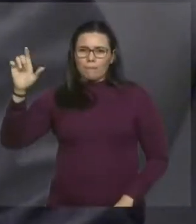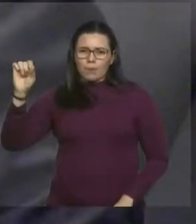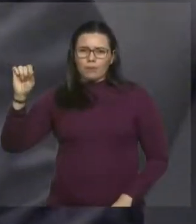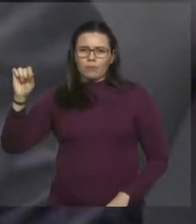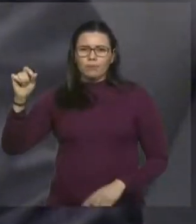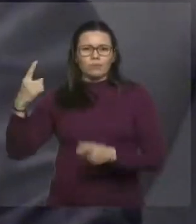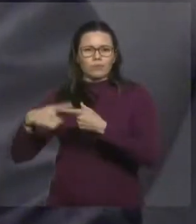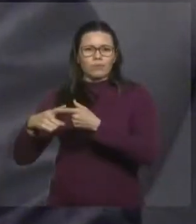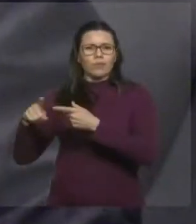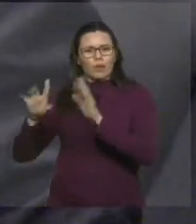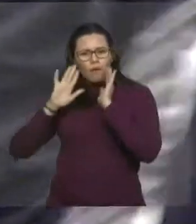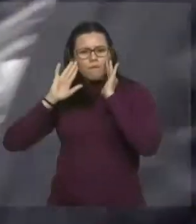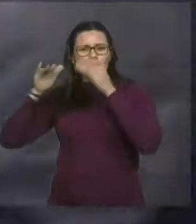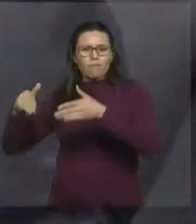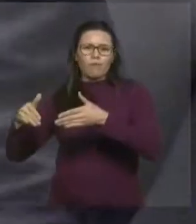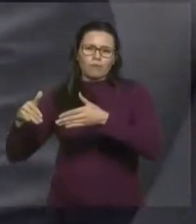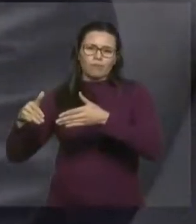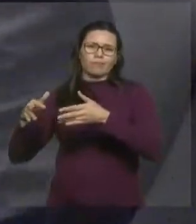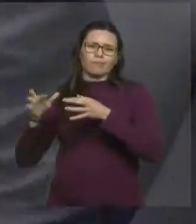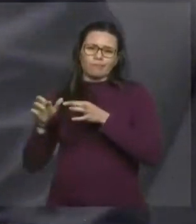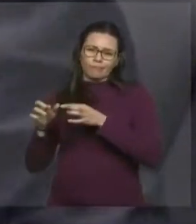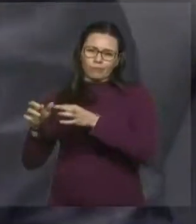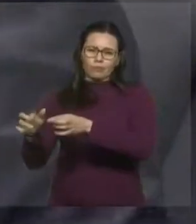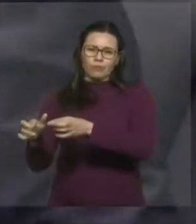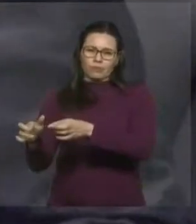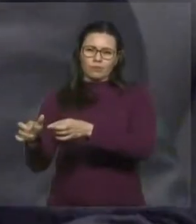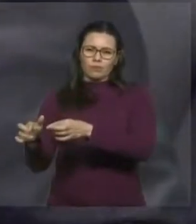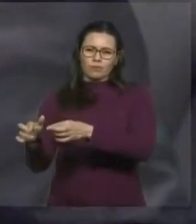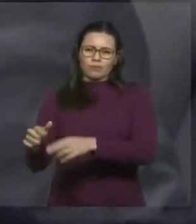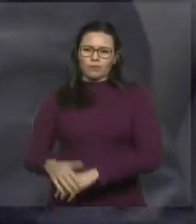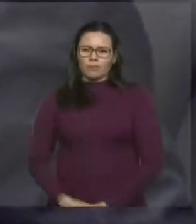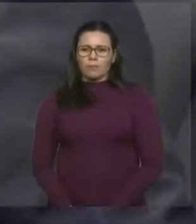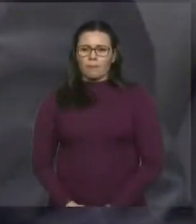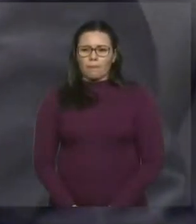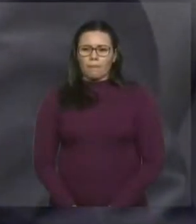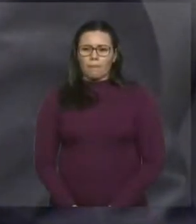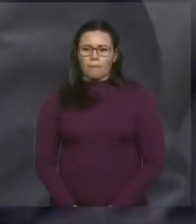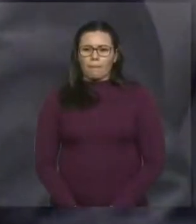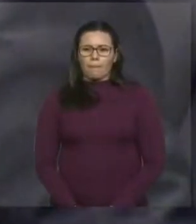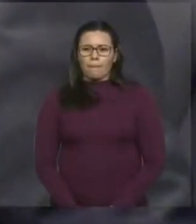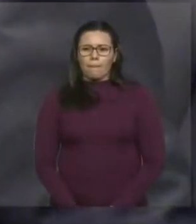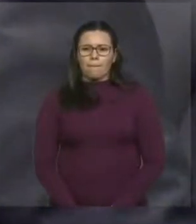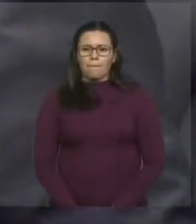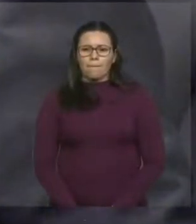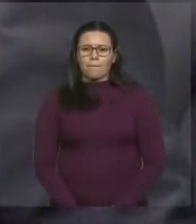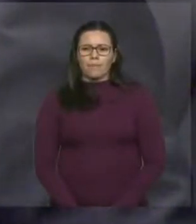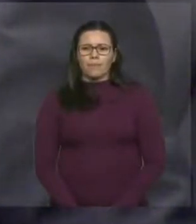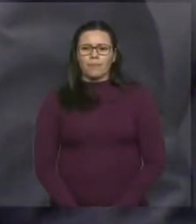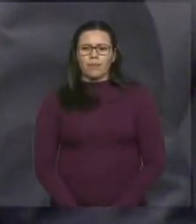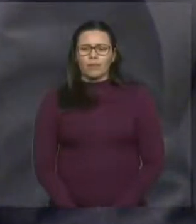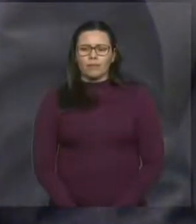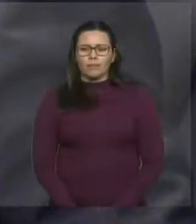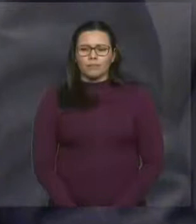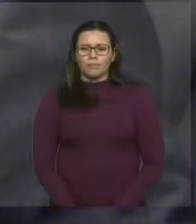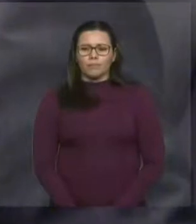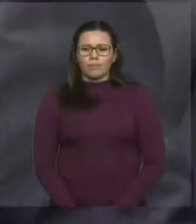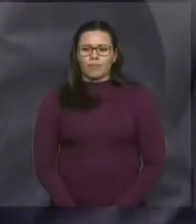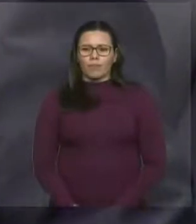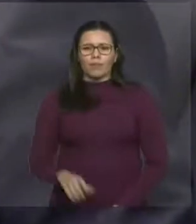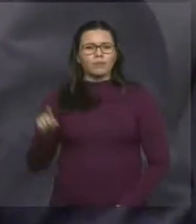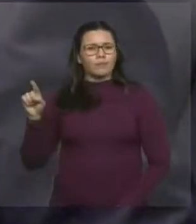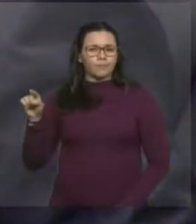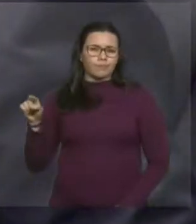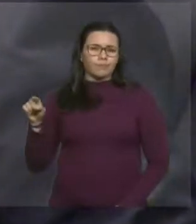Tanto que eles estão lá com déficit. E olha, diga-se, vale registrar, que eles estão abertos